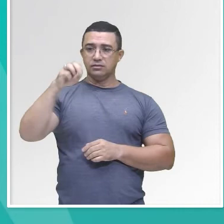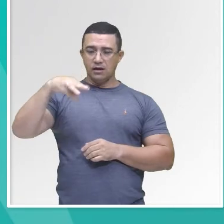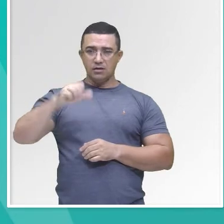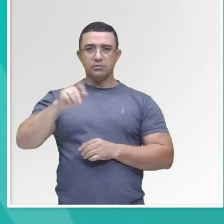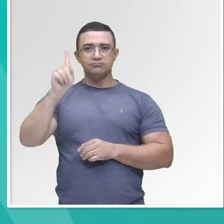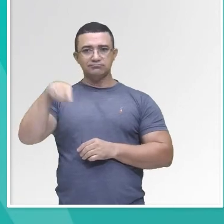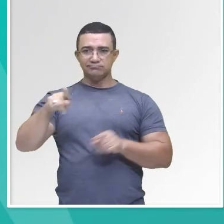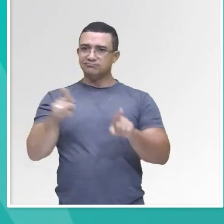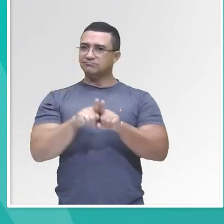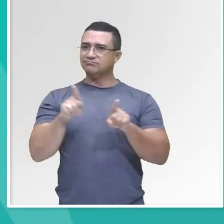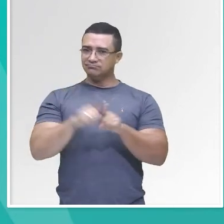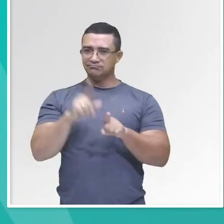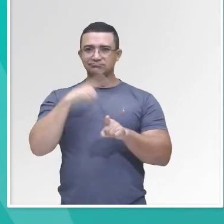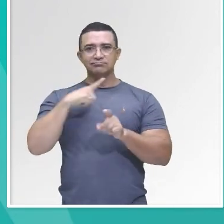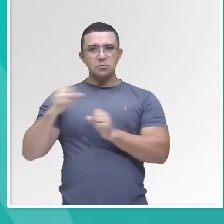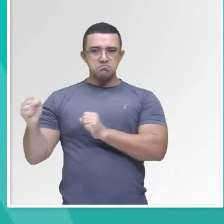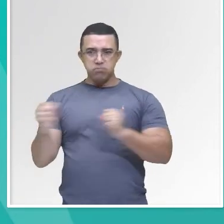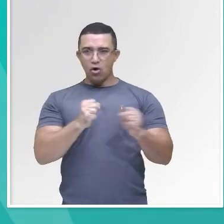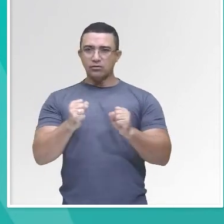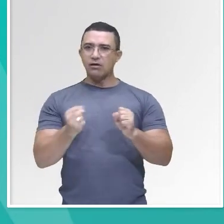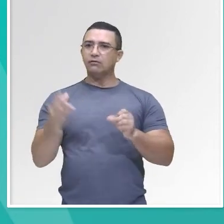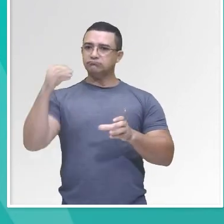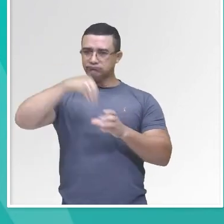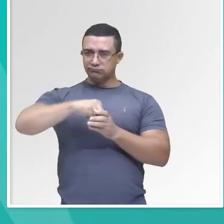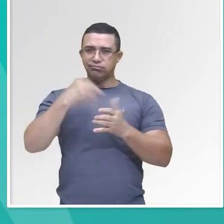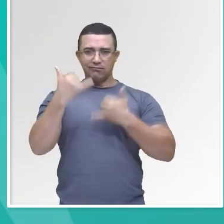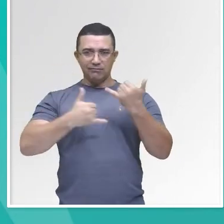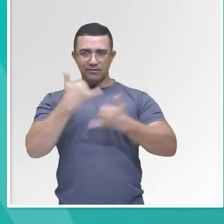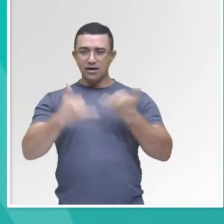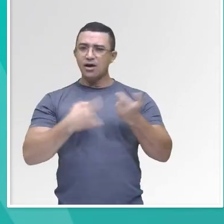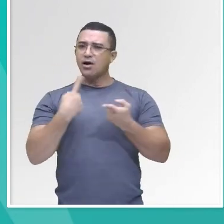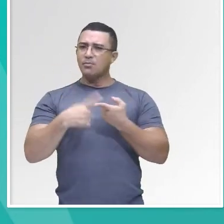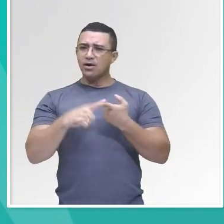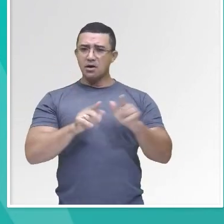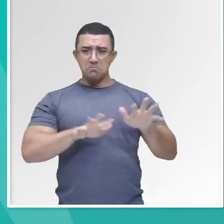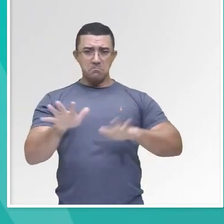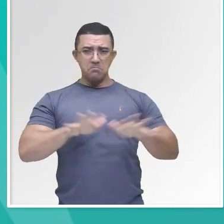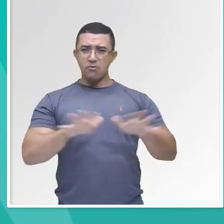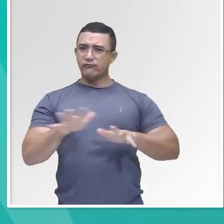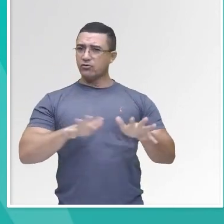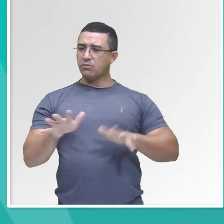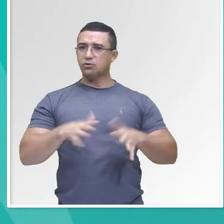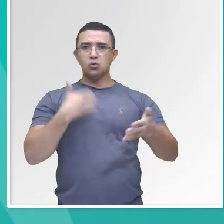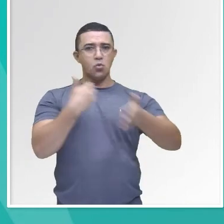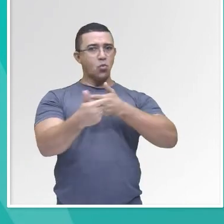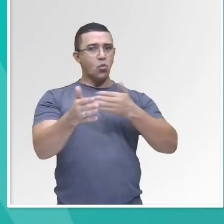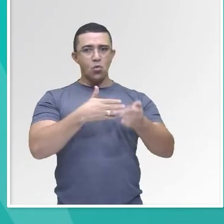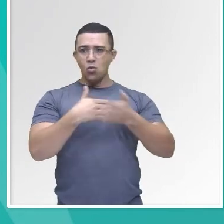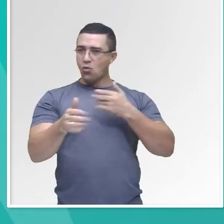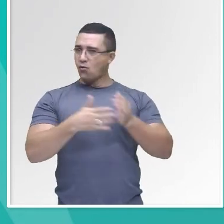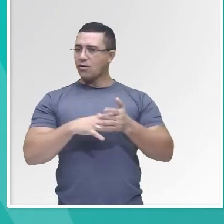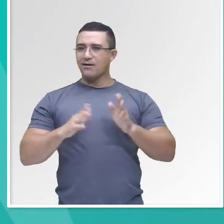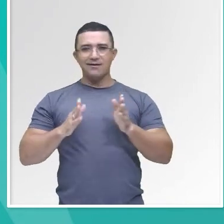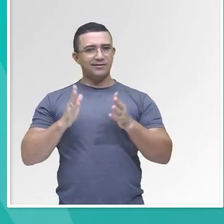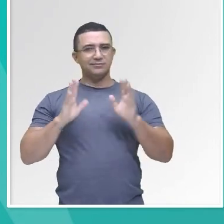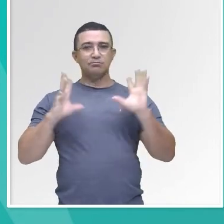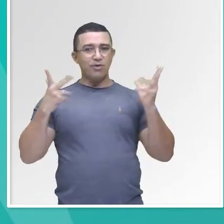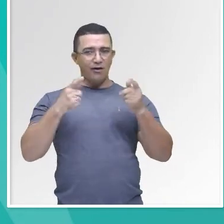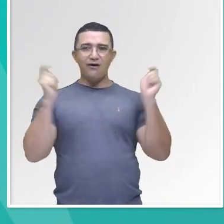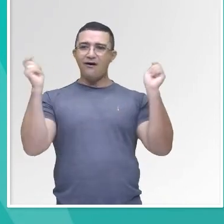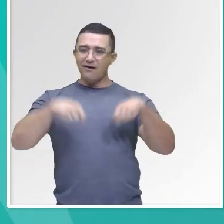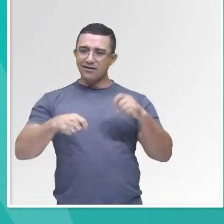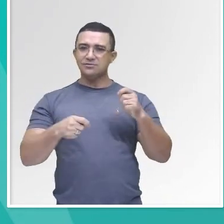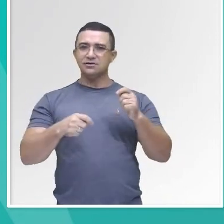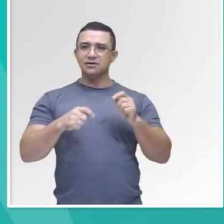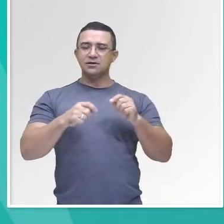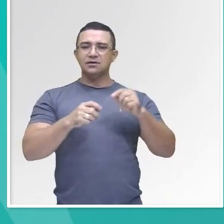grande poder dentro do jogo de xadrez, porque ela movimenta-se em todas as direções, ou seja,